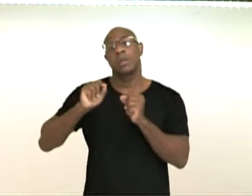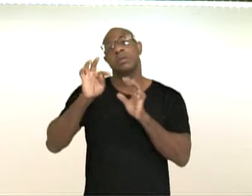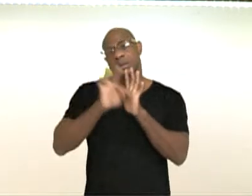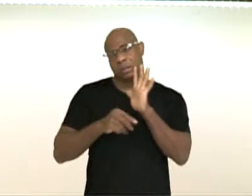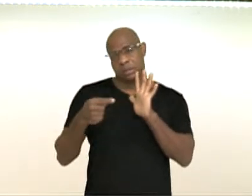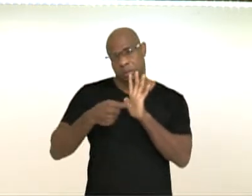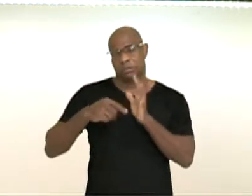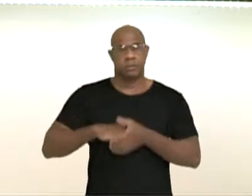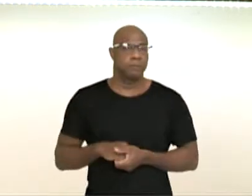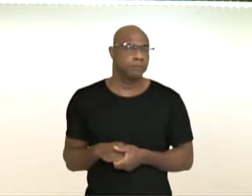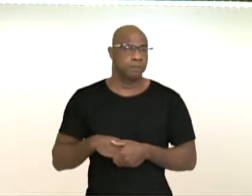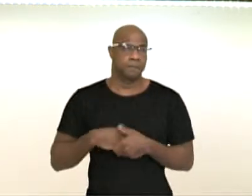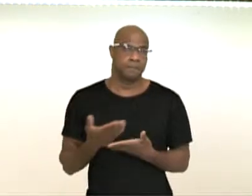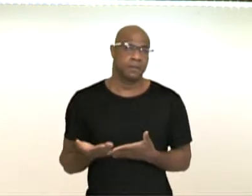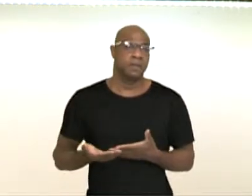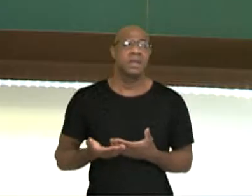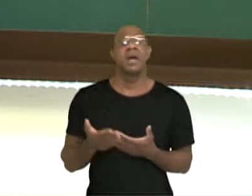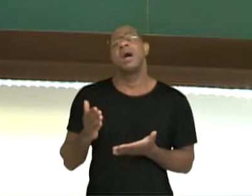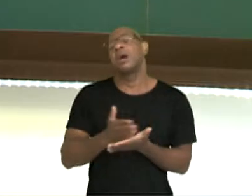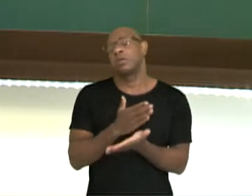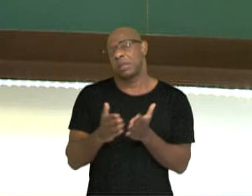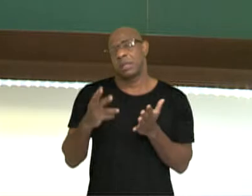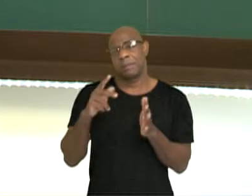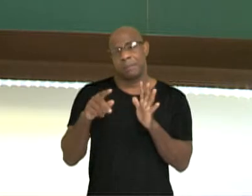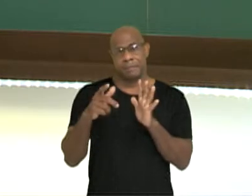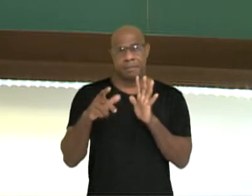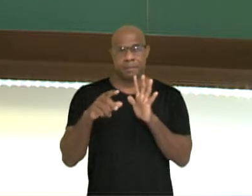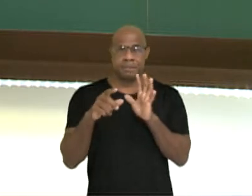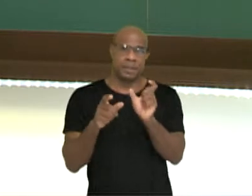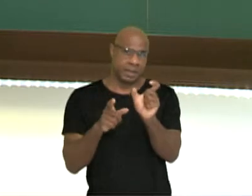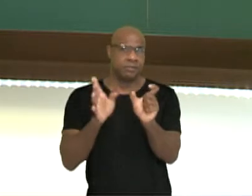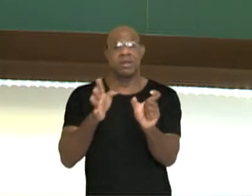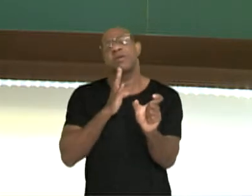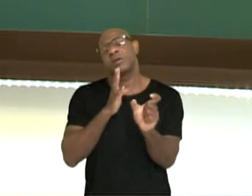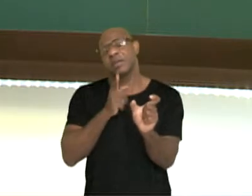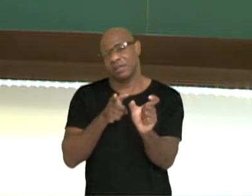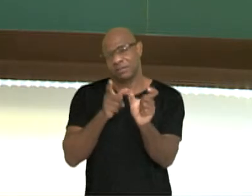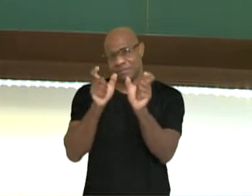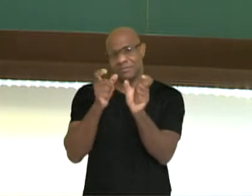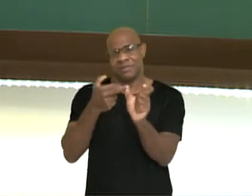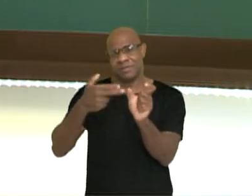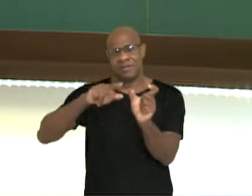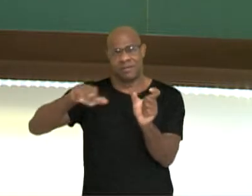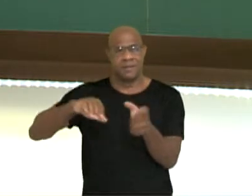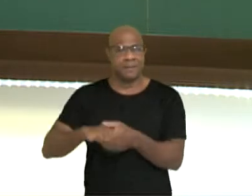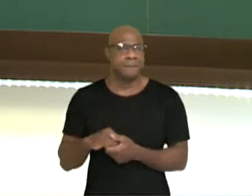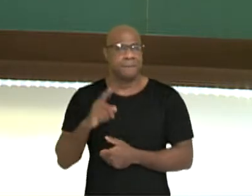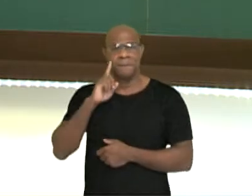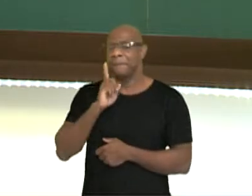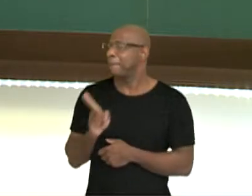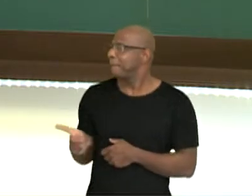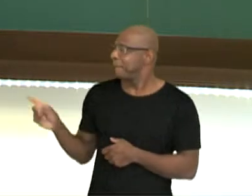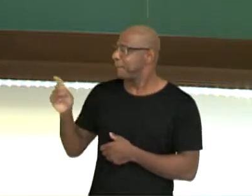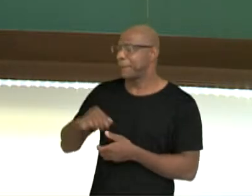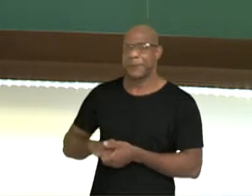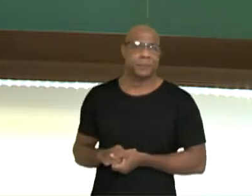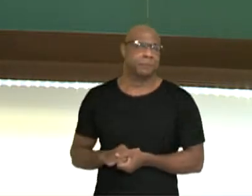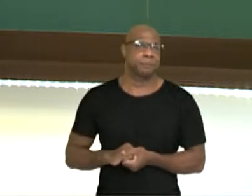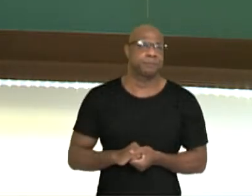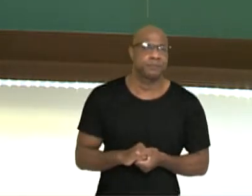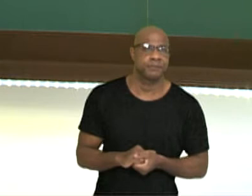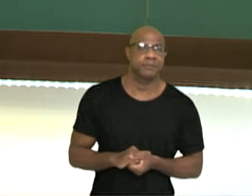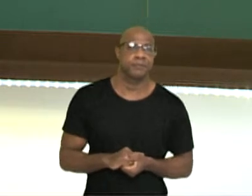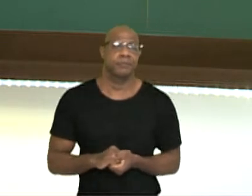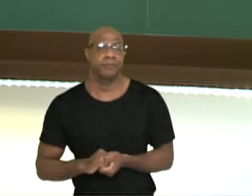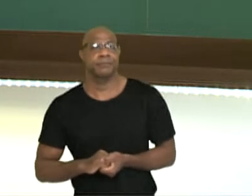certo? Muitas palavras desse texto que a gente vai ler agora, você já conhece. Que, por exemplo, membros da família e partes da casa. Então,